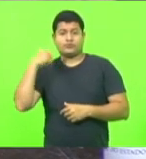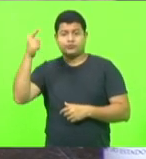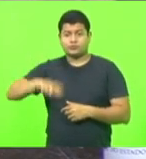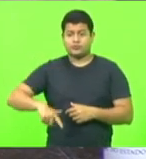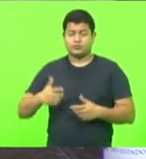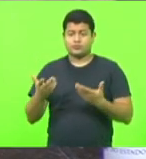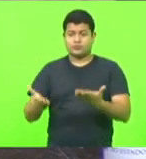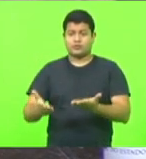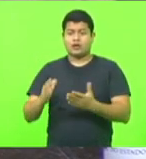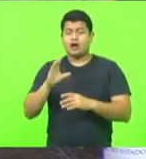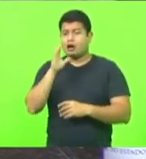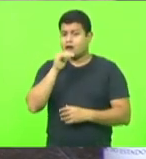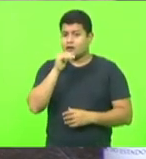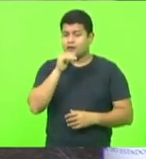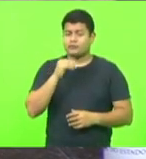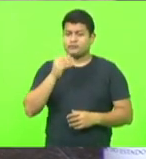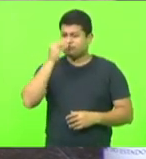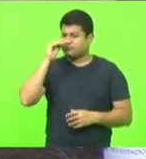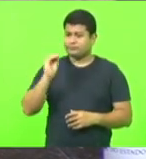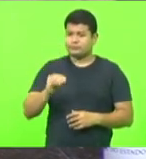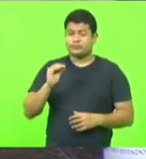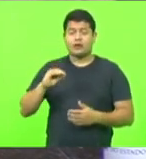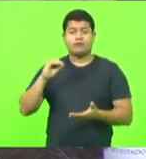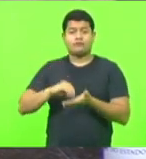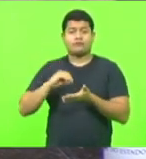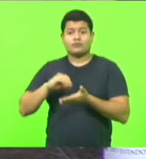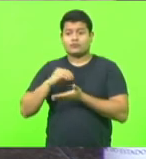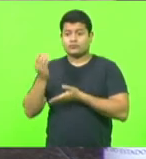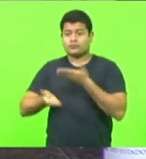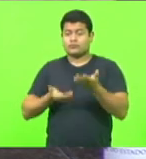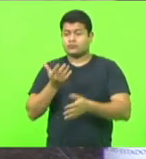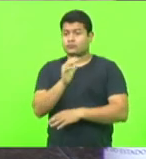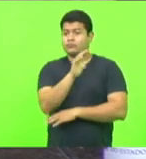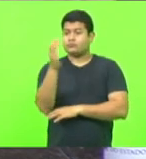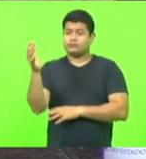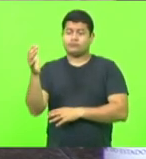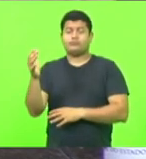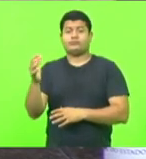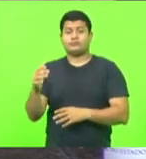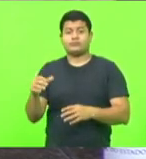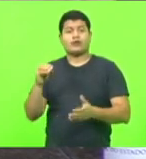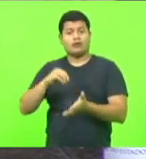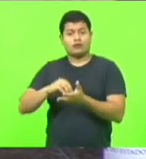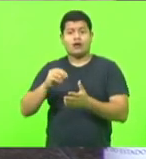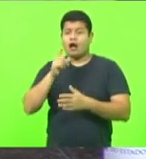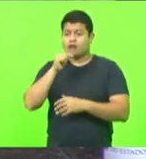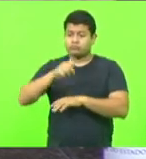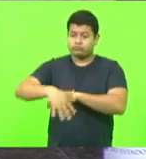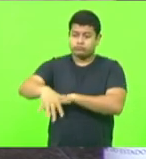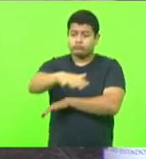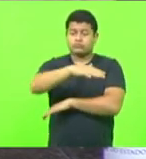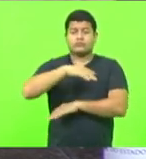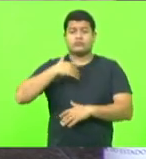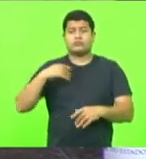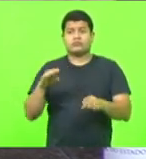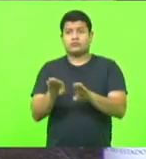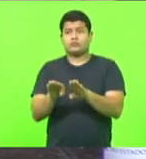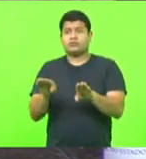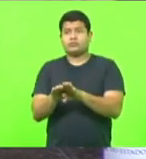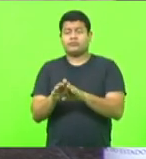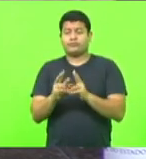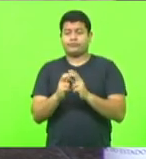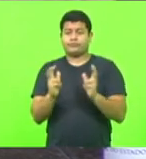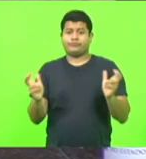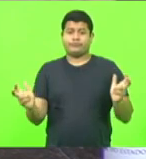desprezo, falta de cuidado com o meio ambiente, falta de cuidado com a nossa Lagoa da Conceição e falta de cuidado com